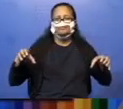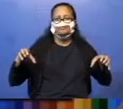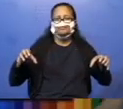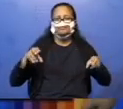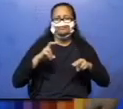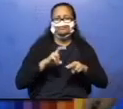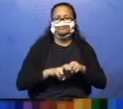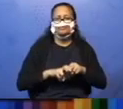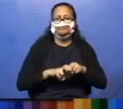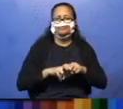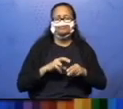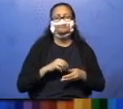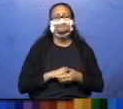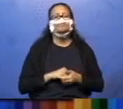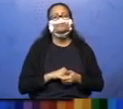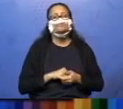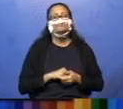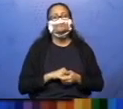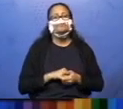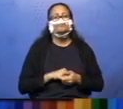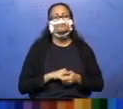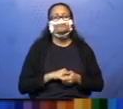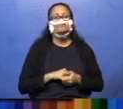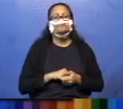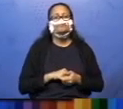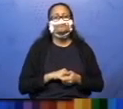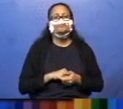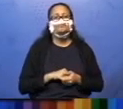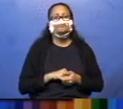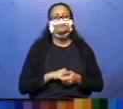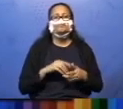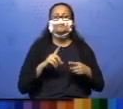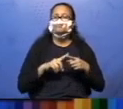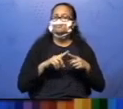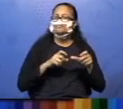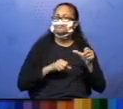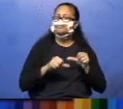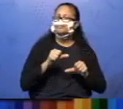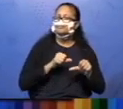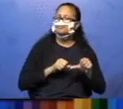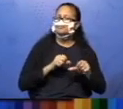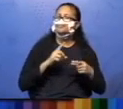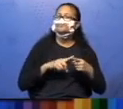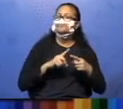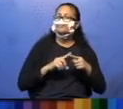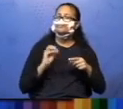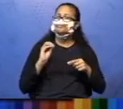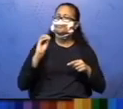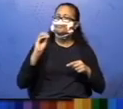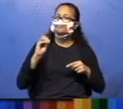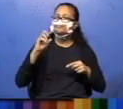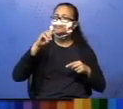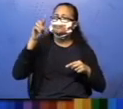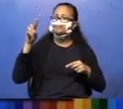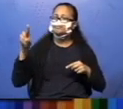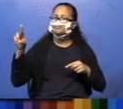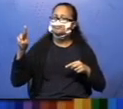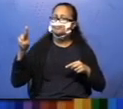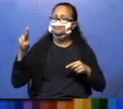divã. Por que que ele virou? Por que que ele se transformou? Porque eu coloquei o tio, mudou